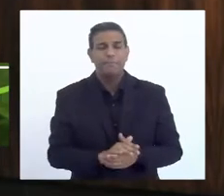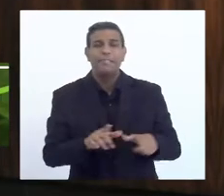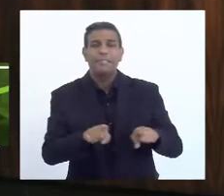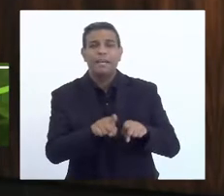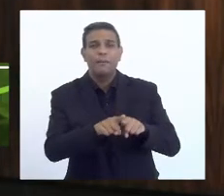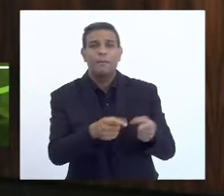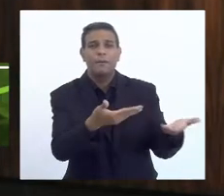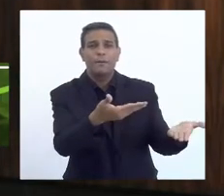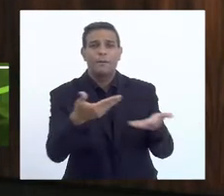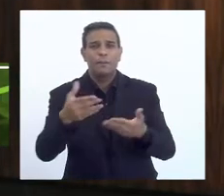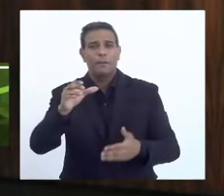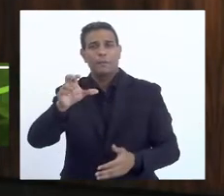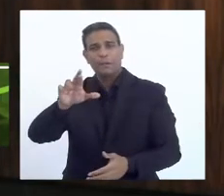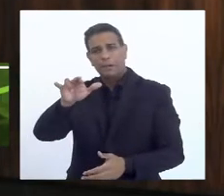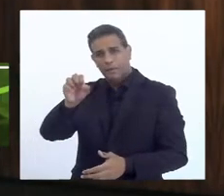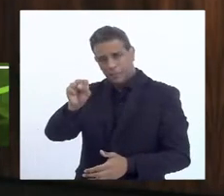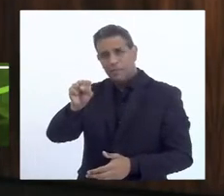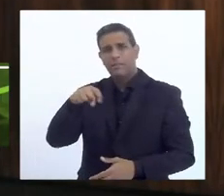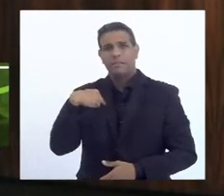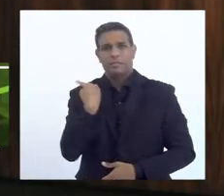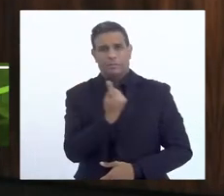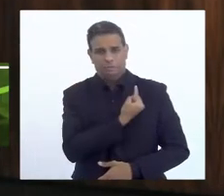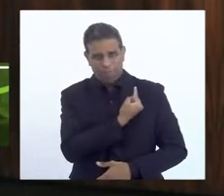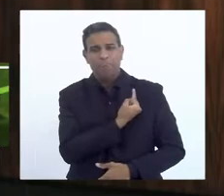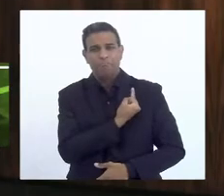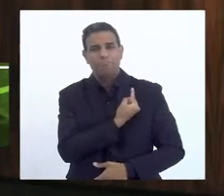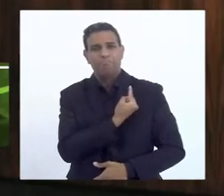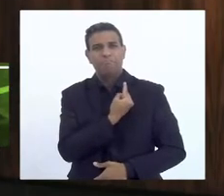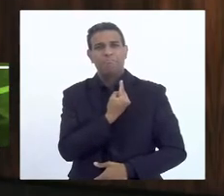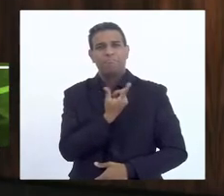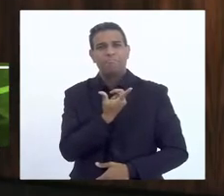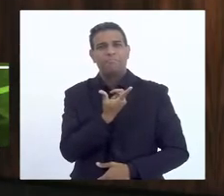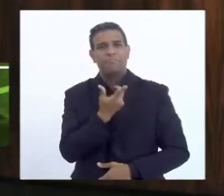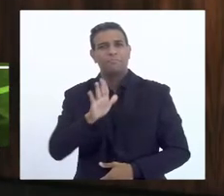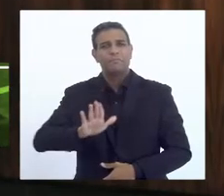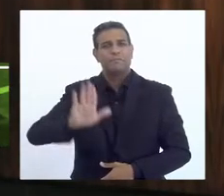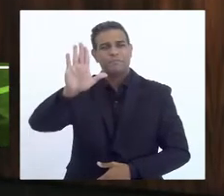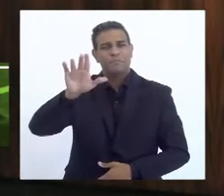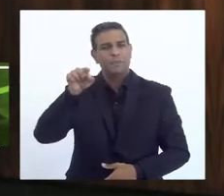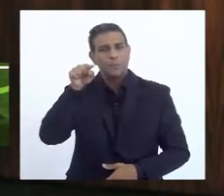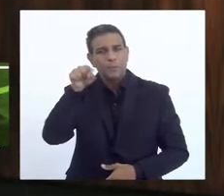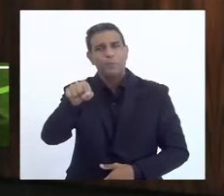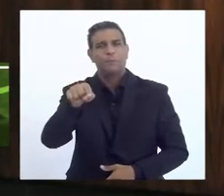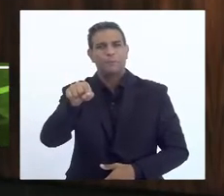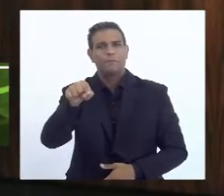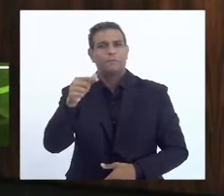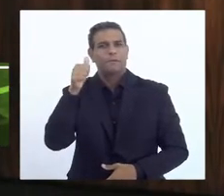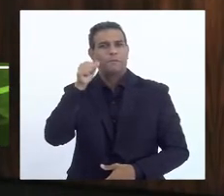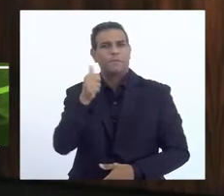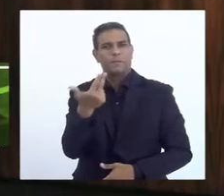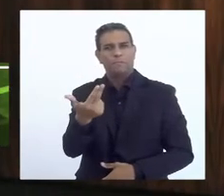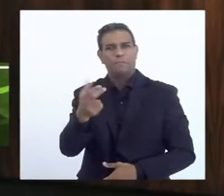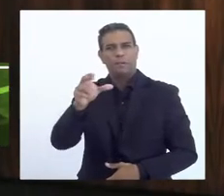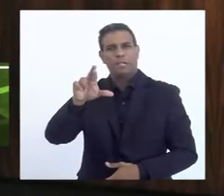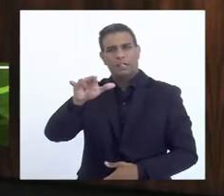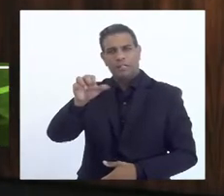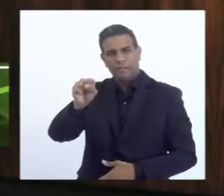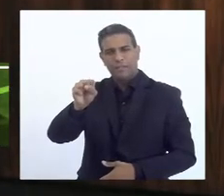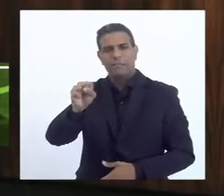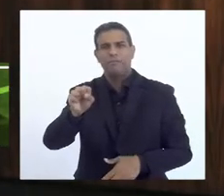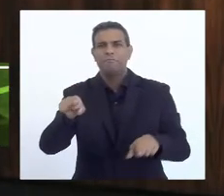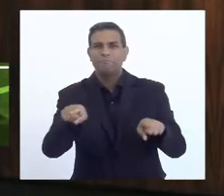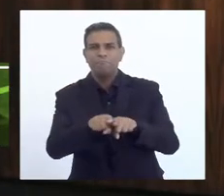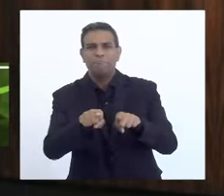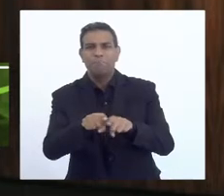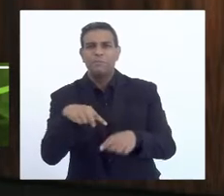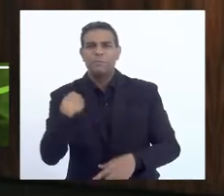Cris Gêmeas, que também já foi do nosso partido, do mandato hoje da irmã da Ana Cris. Obrigado pela